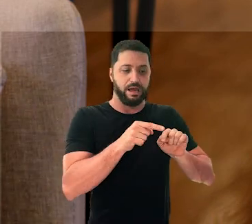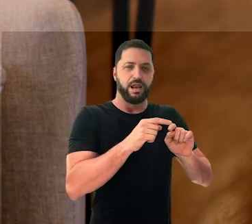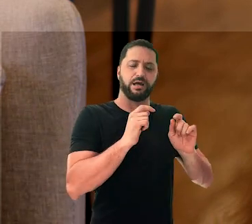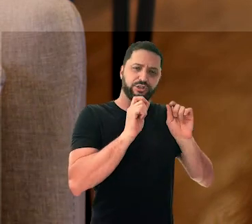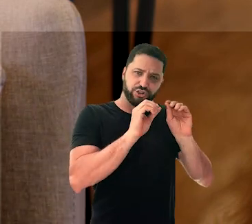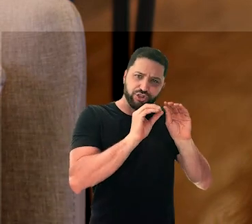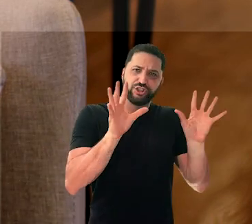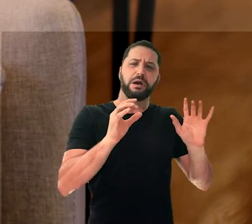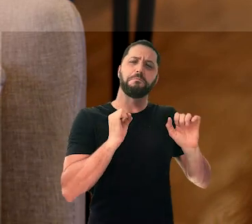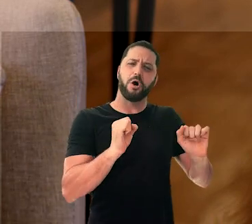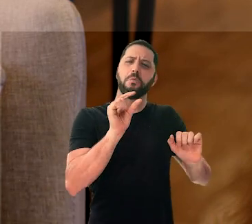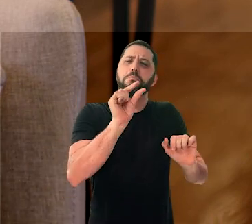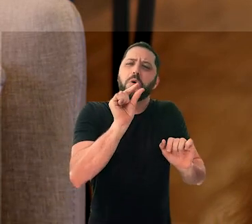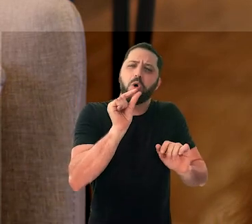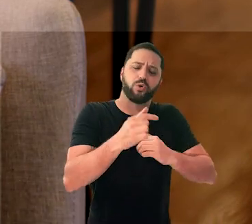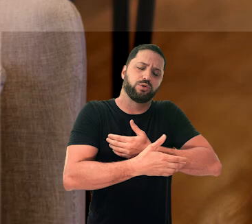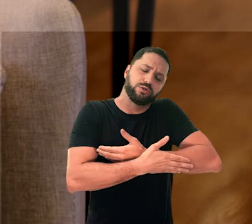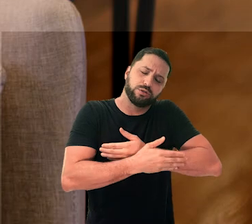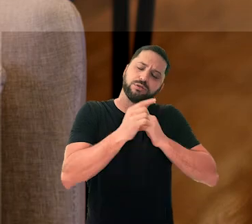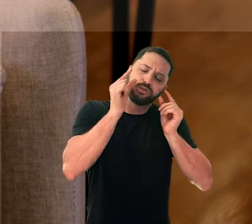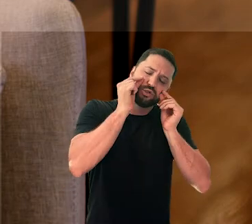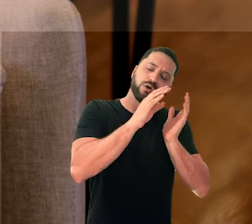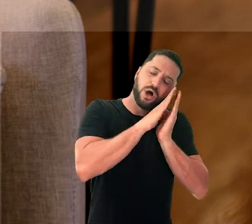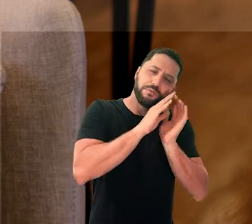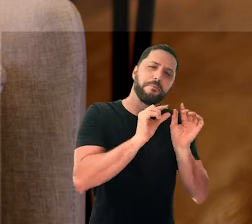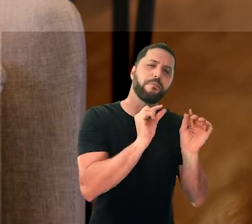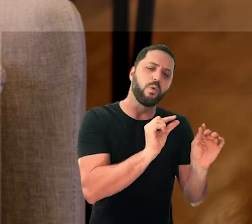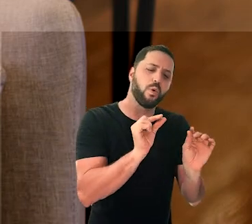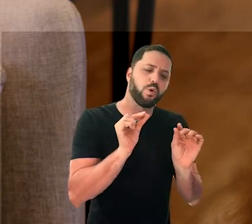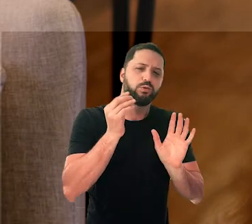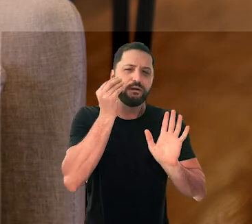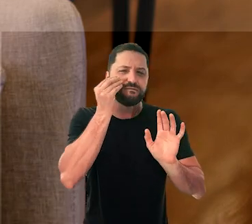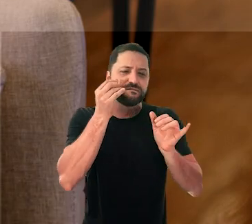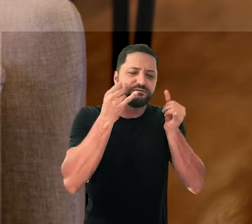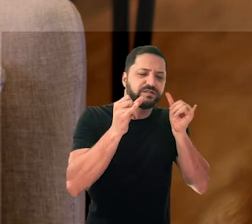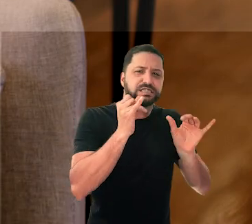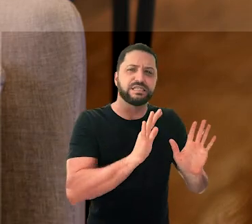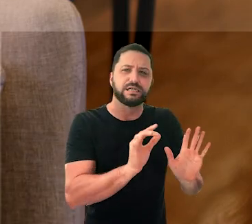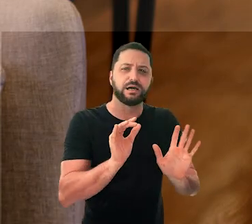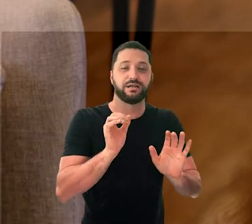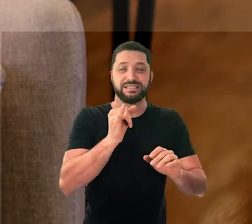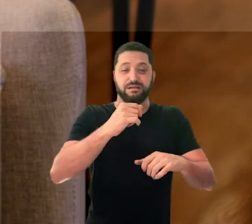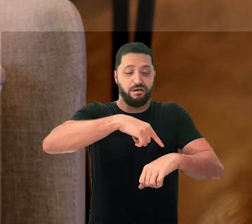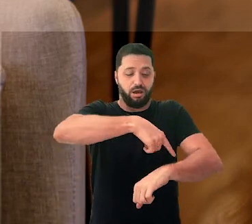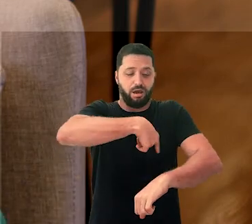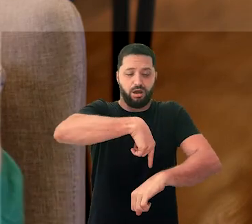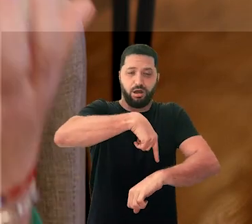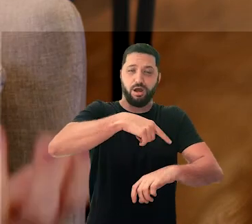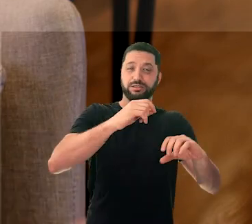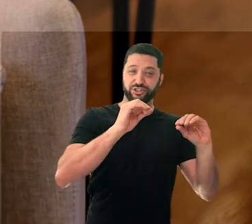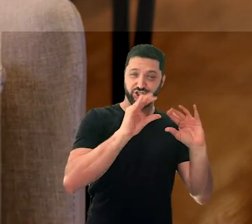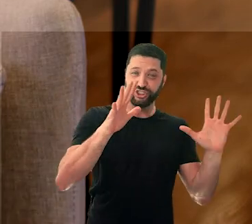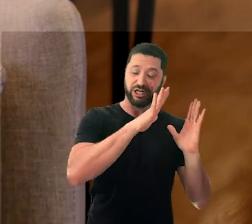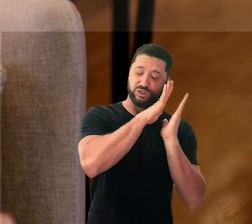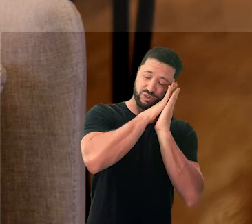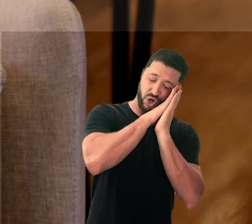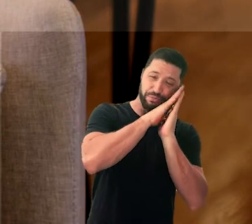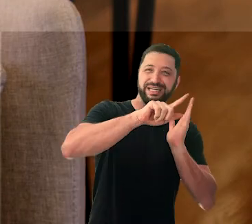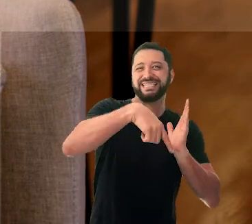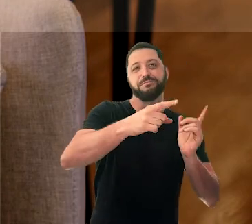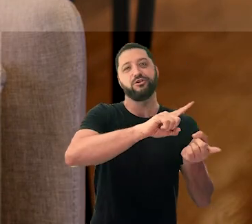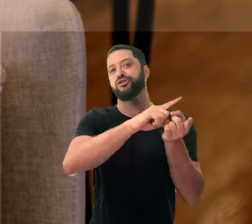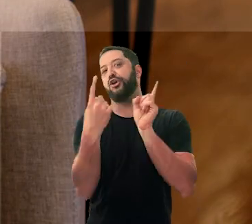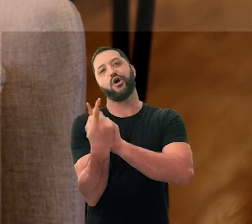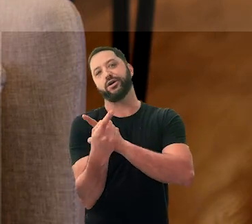criança ter um descanso durante o dia sem comprometer a pressão de sono à noite. Então a criança não deve dormir nem demais a ponto